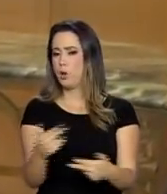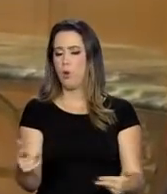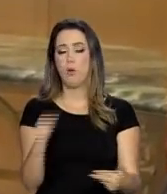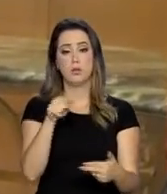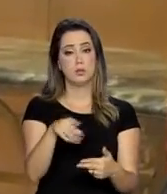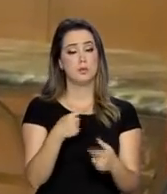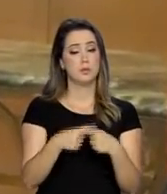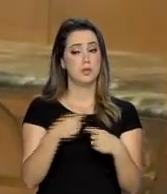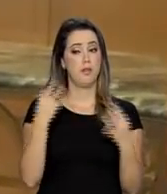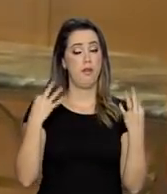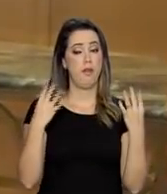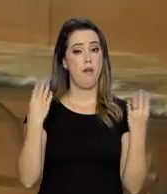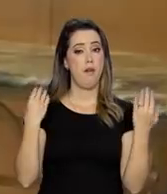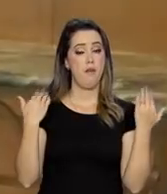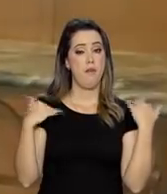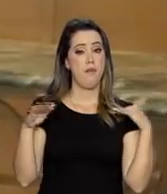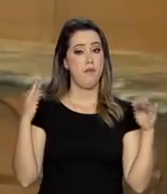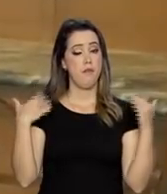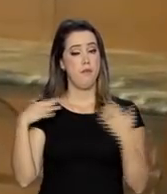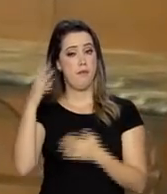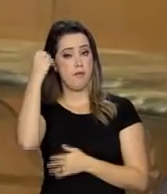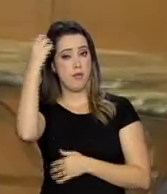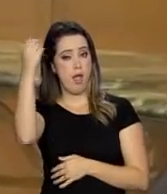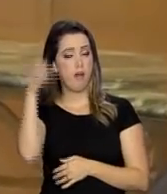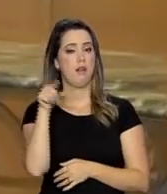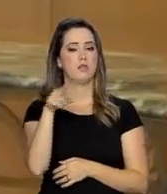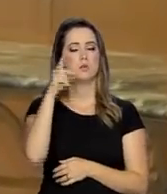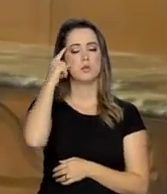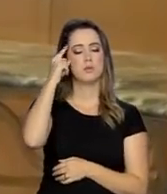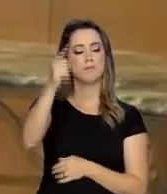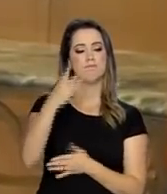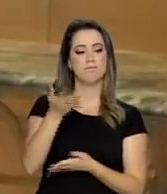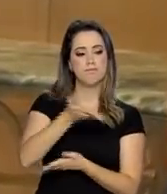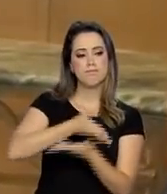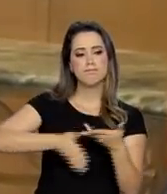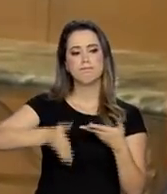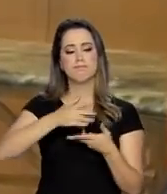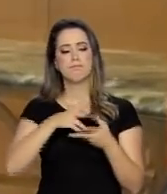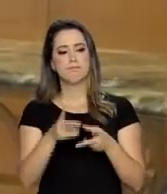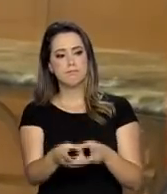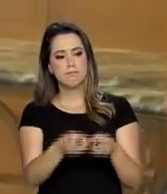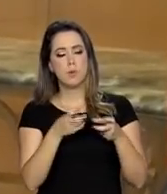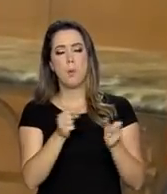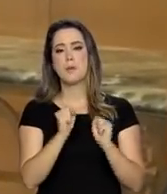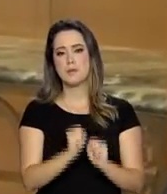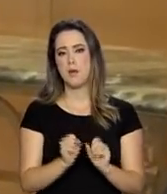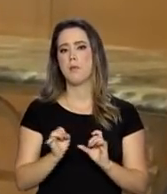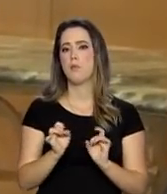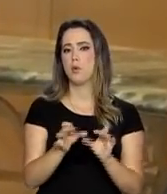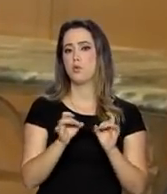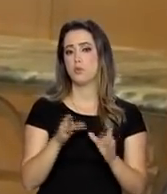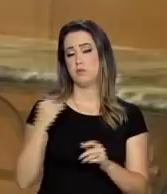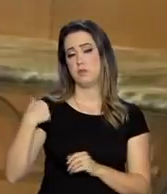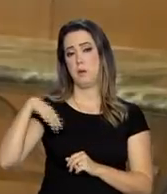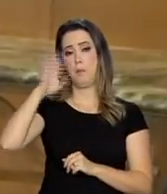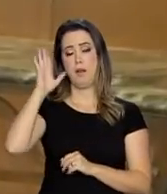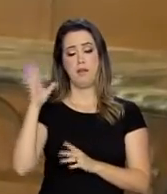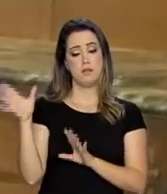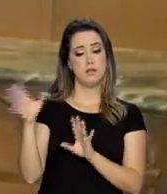pessoas viajam, muitas coisas acontecem. As ideias são levadas, as coisas acontecem no sentido